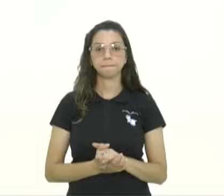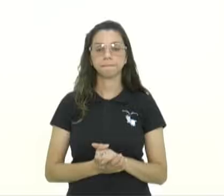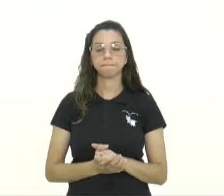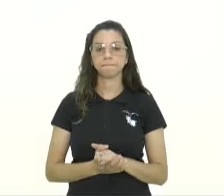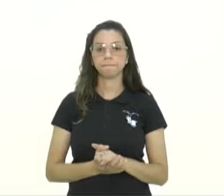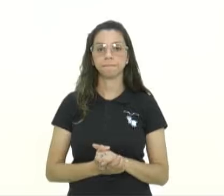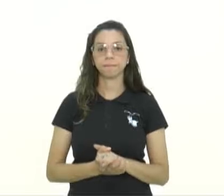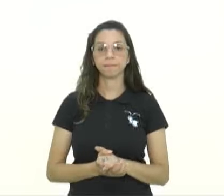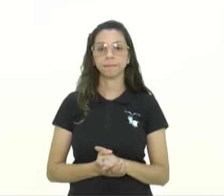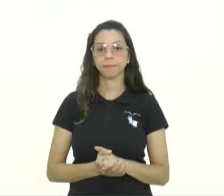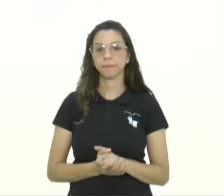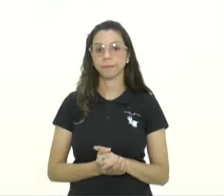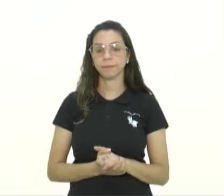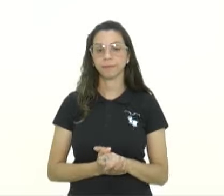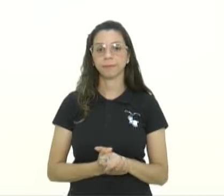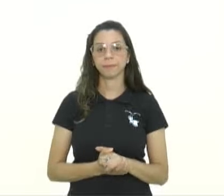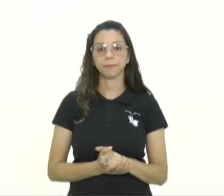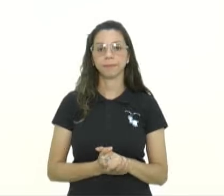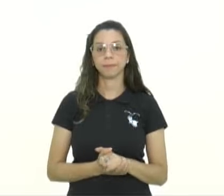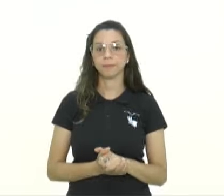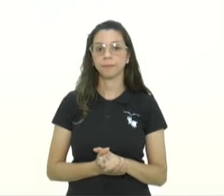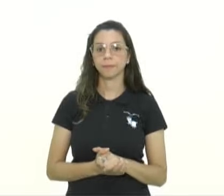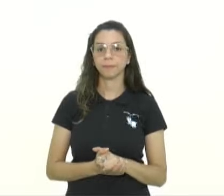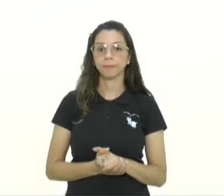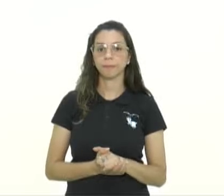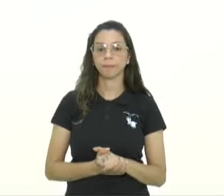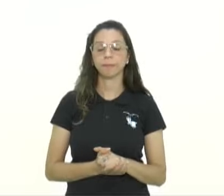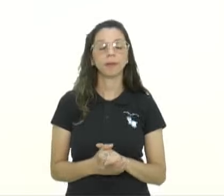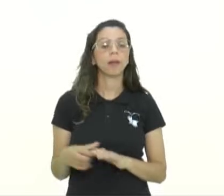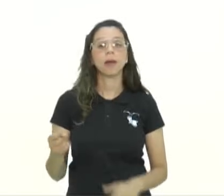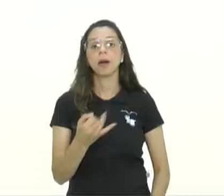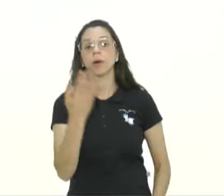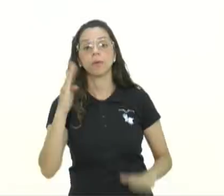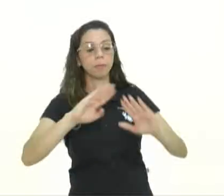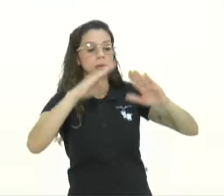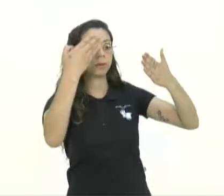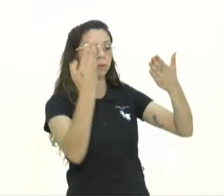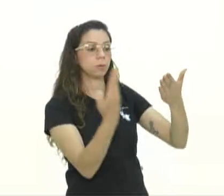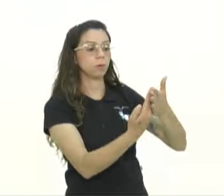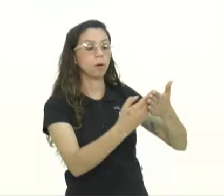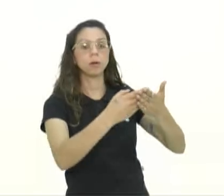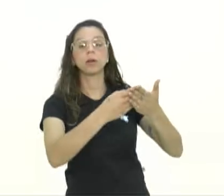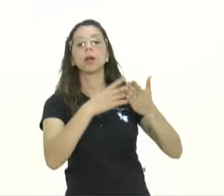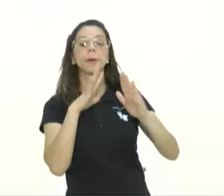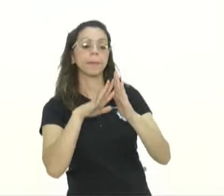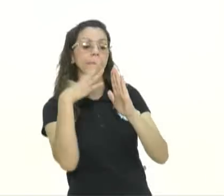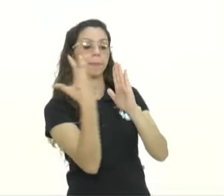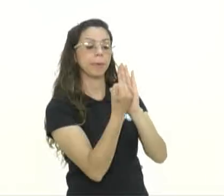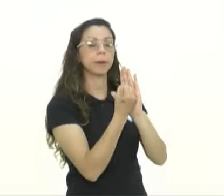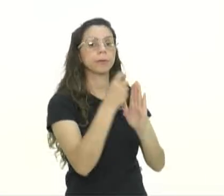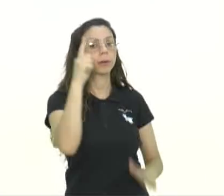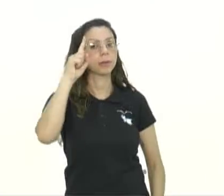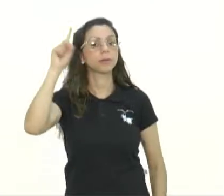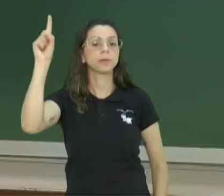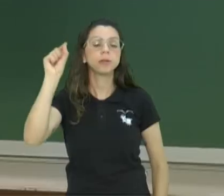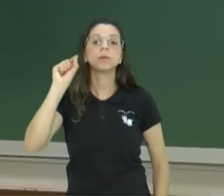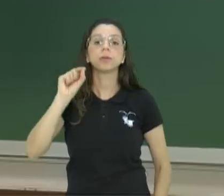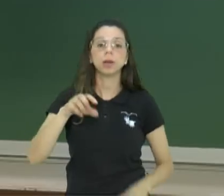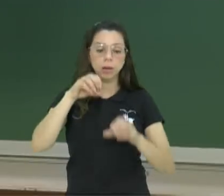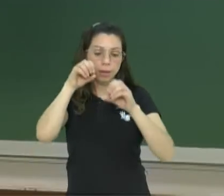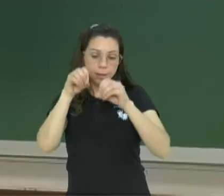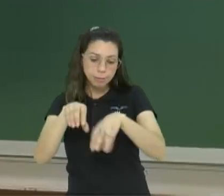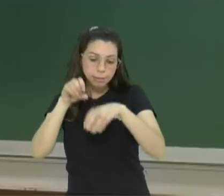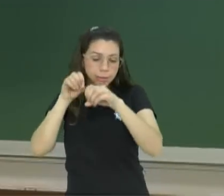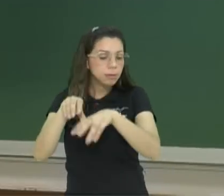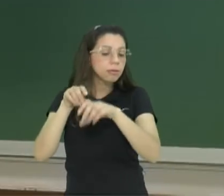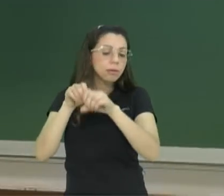King and the struggle against. Algumas escolas marcam esse dia ensinando para os